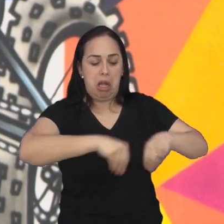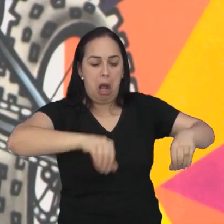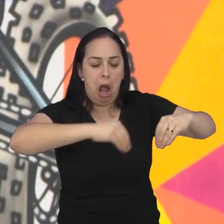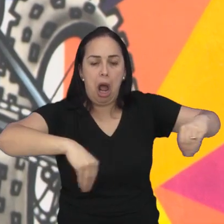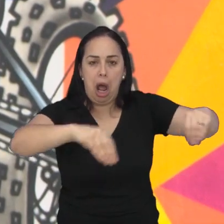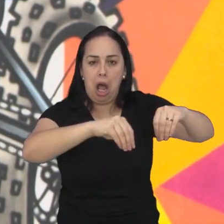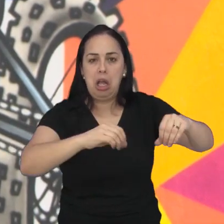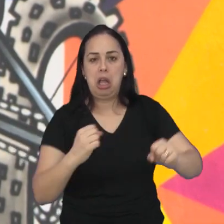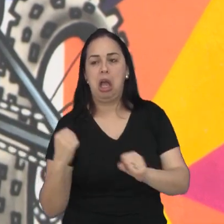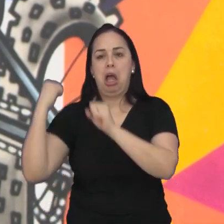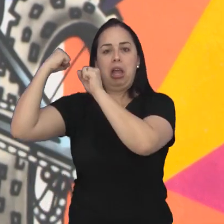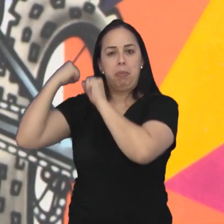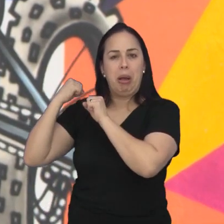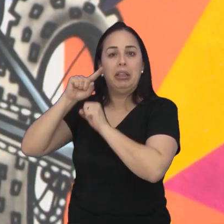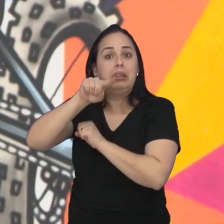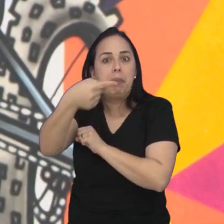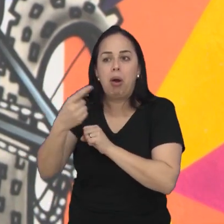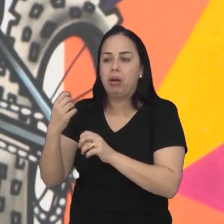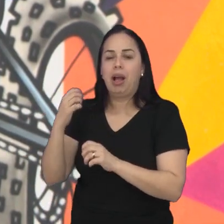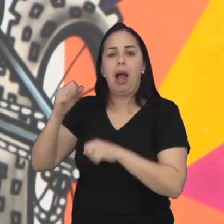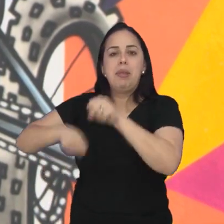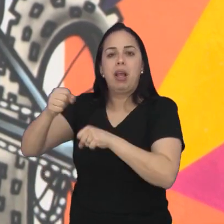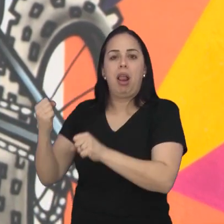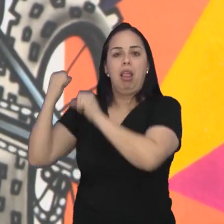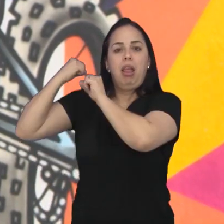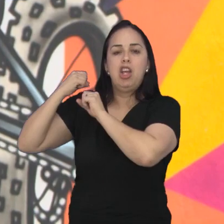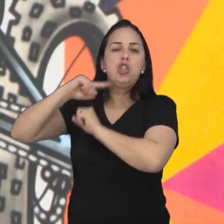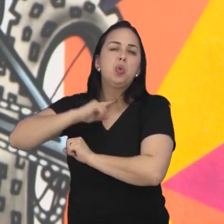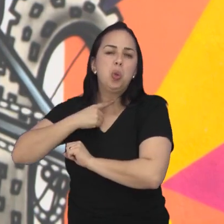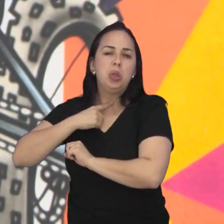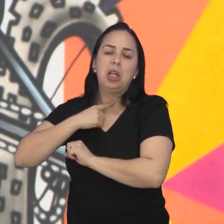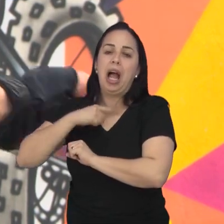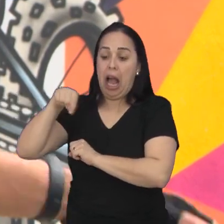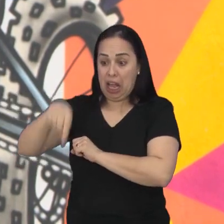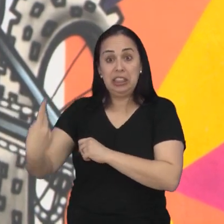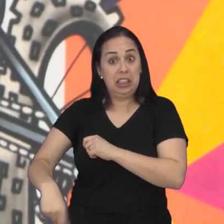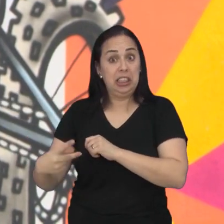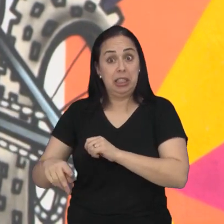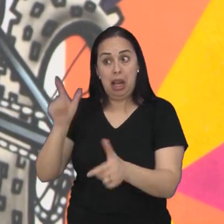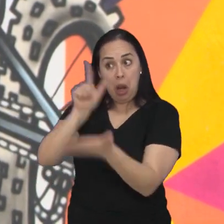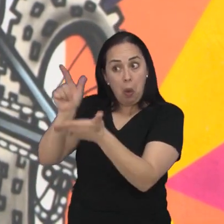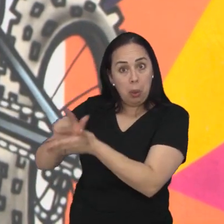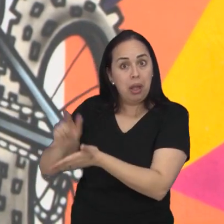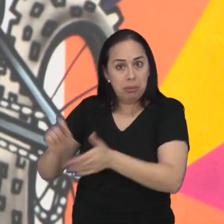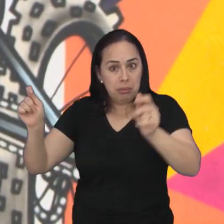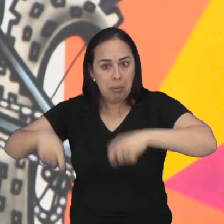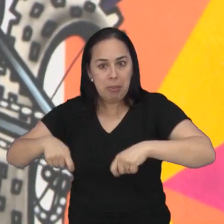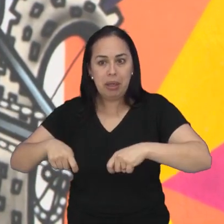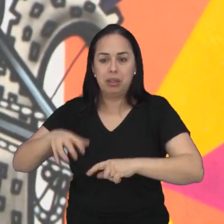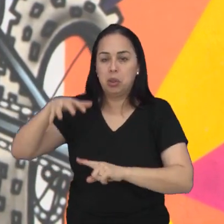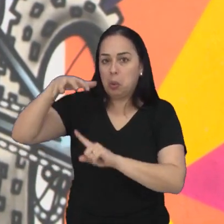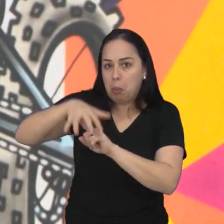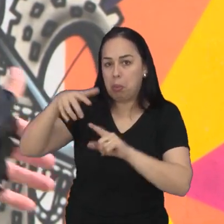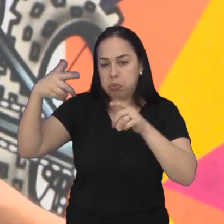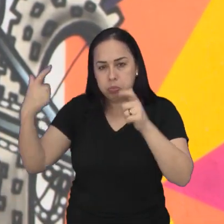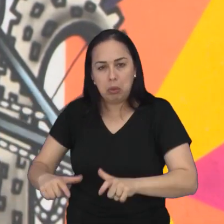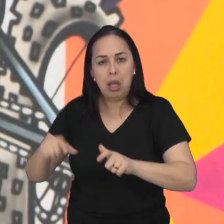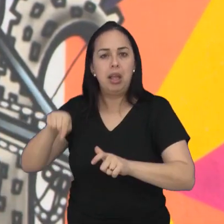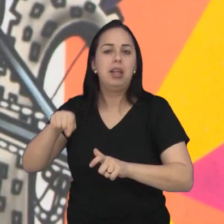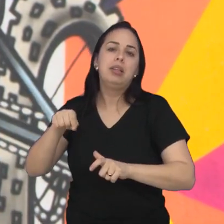então tem essa dificuldade de subir com a bike suja para apartamento, tudo. E aí você tem a opção de pegar e tirar o excesso de barro aqui dentro, aqui no bike point,